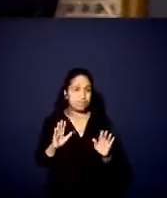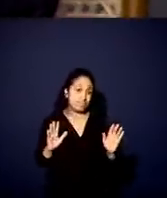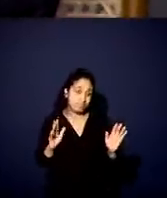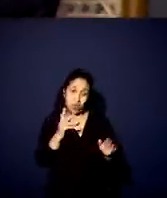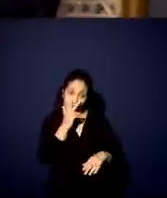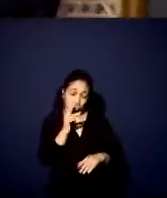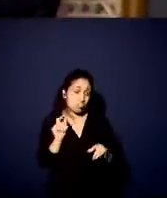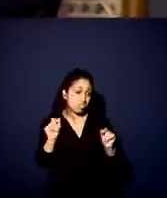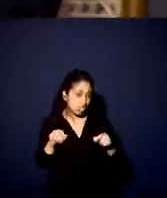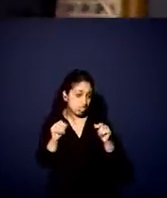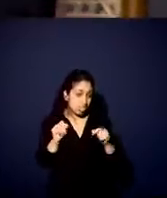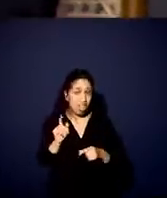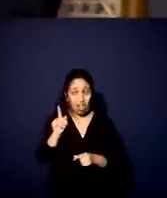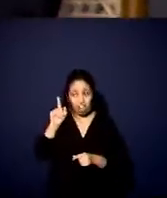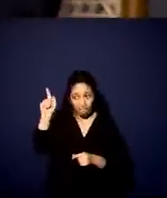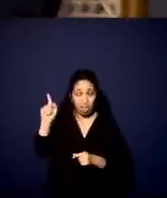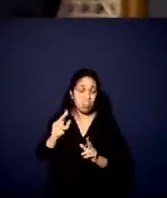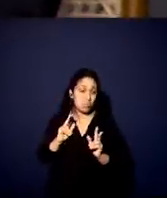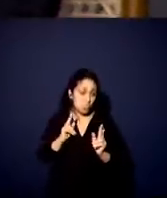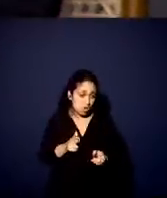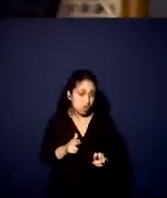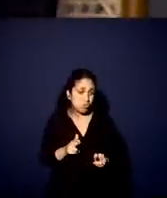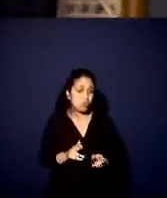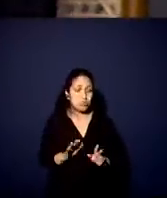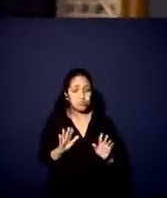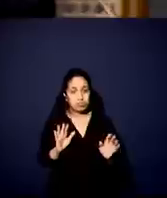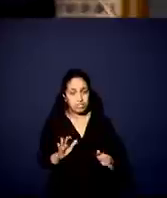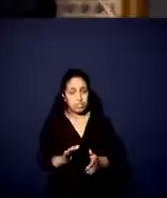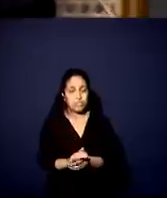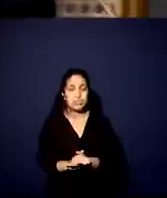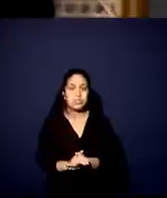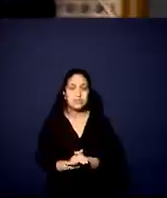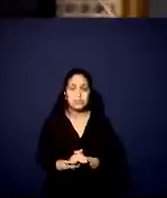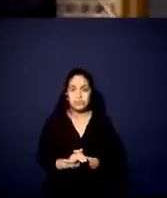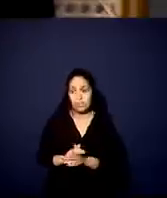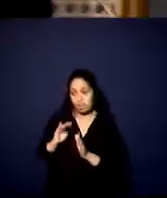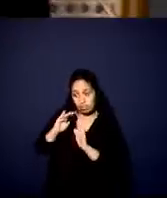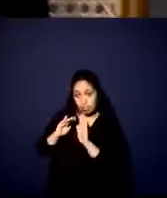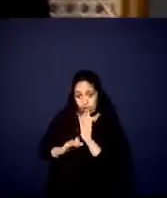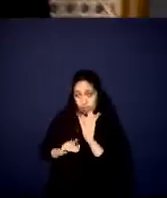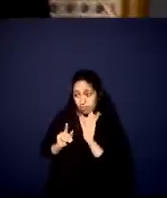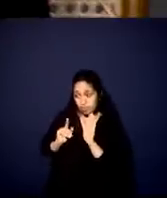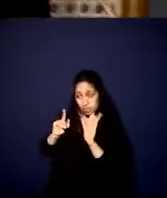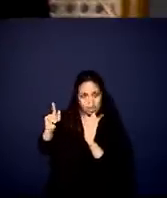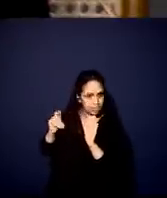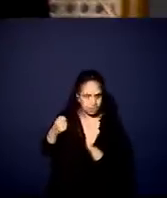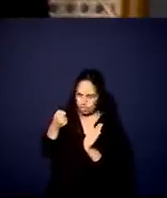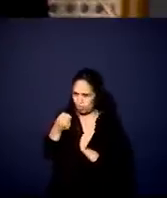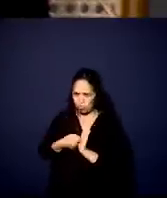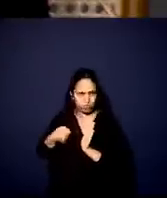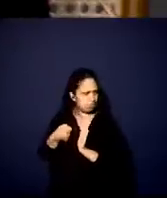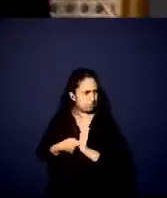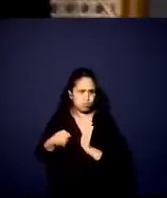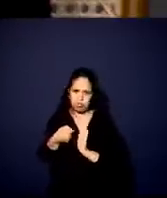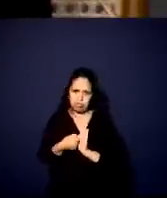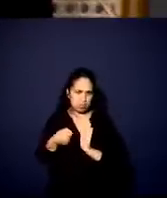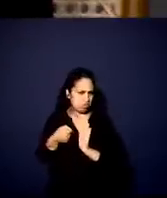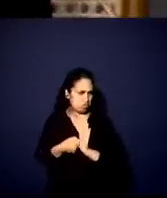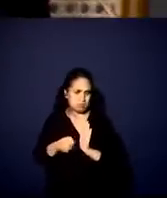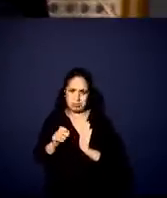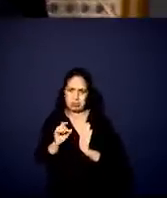acho que é o caso deles também mas eu acho que a tese de que eles não insistirão e